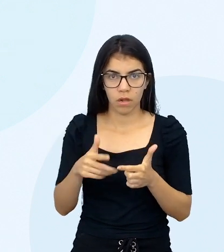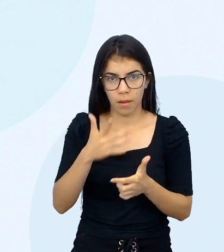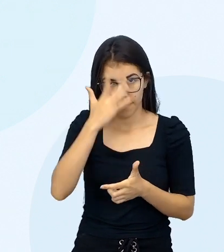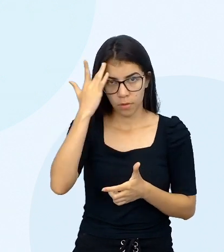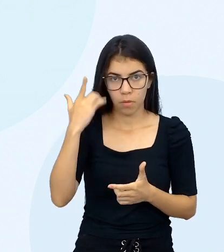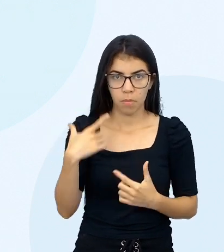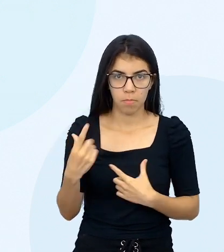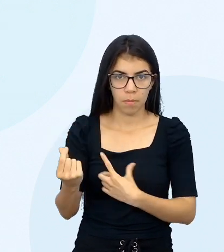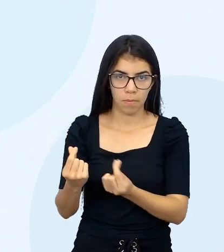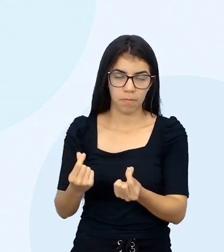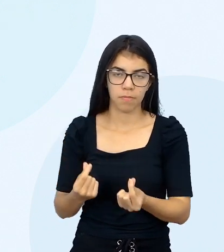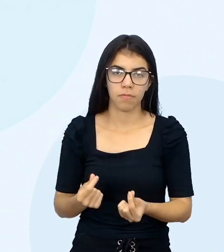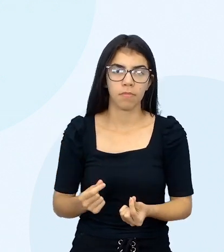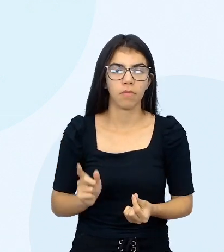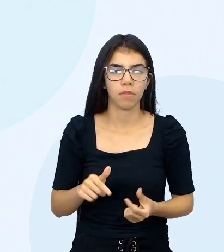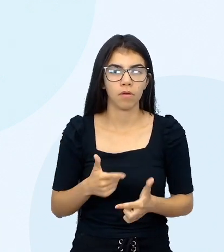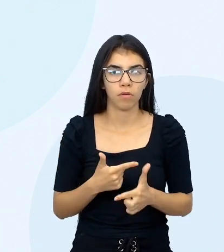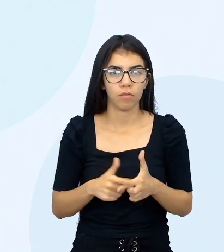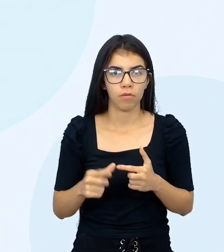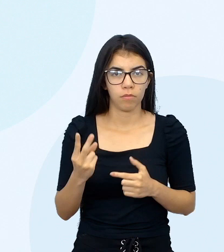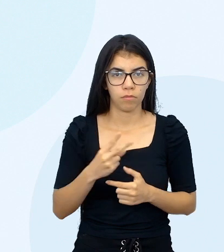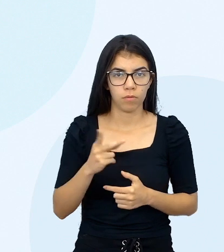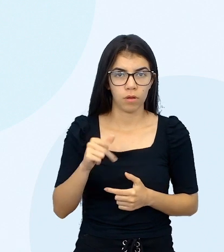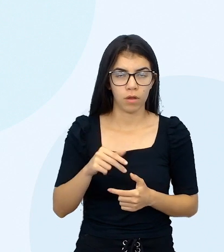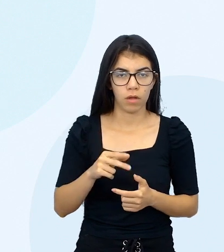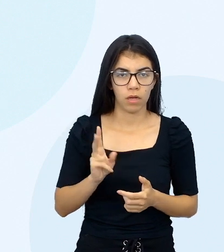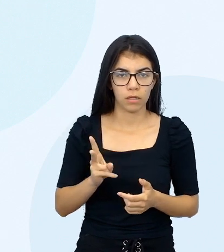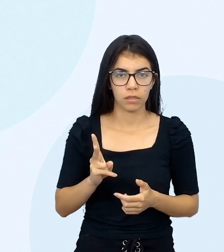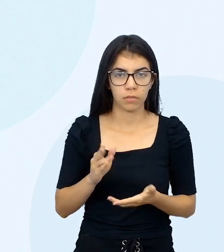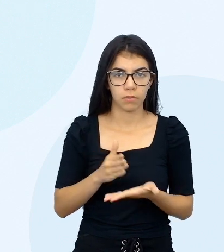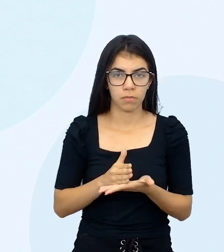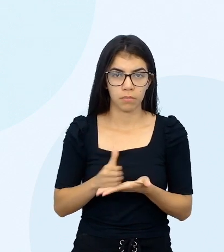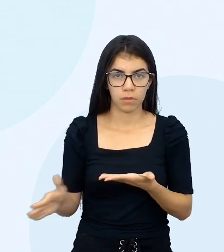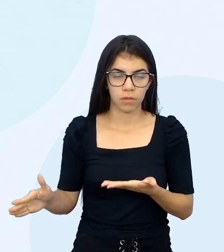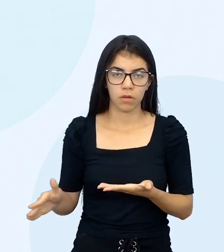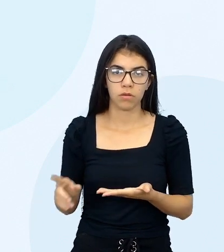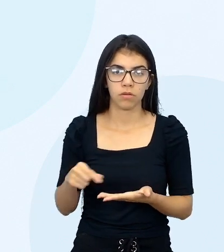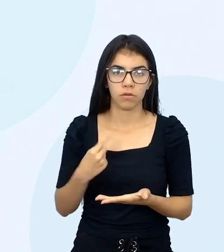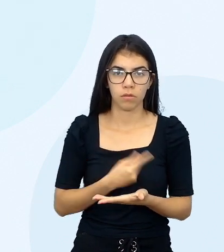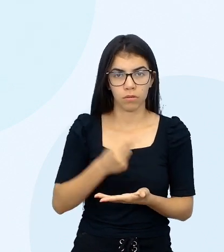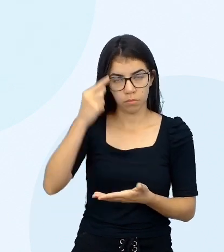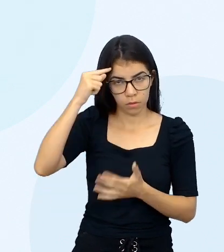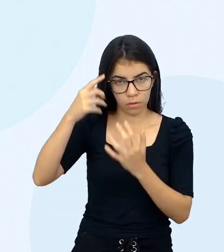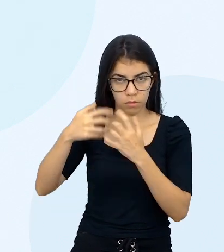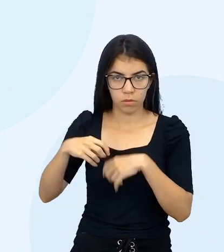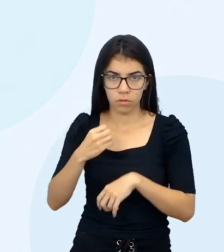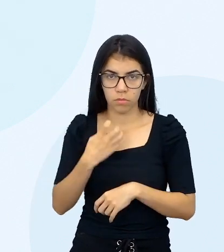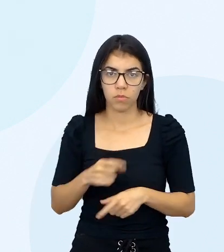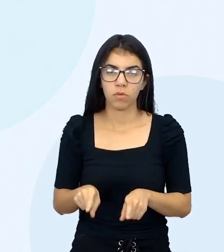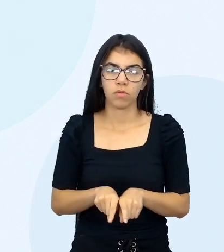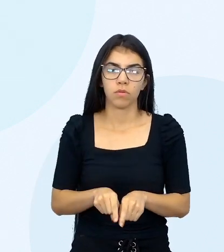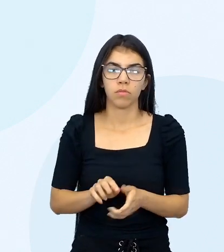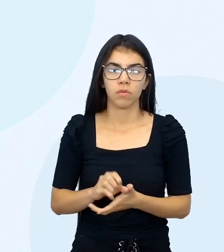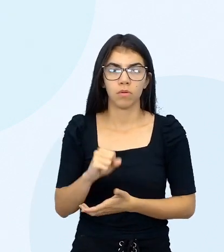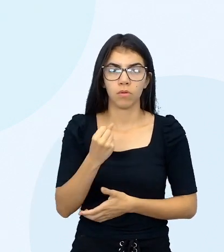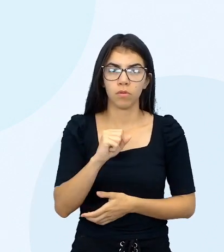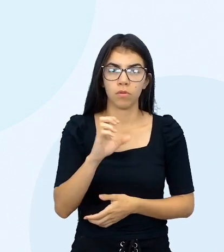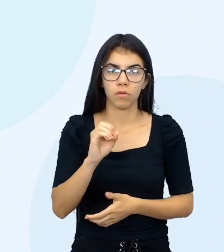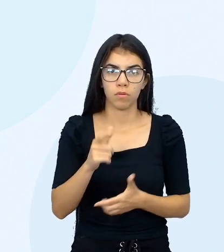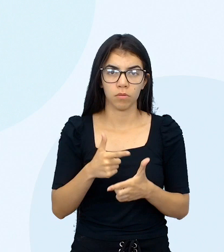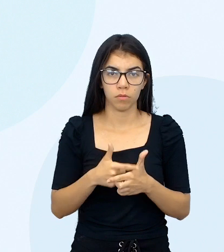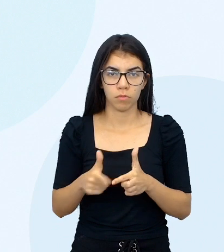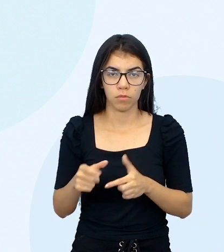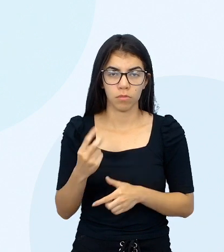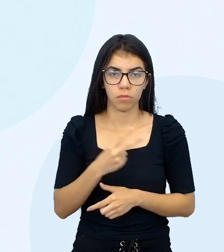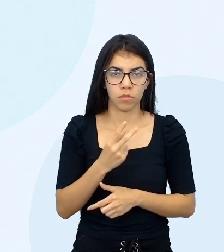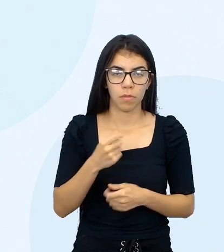eu não sei fazer conta de dividir. Dividir por 2 é pensar na metade. Sim. Pensar na metade a gente até consegue usar uns raciocínios aí. Né? Sim. Bom, 80 dividido por 2, Osmar,